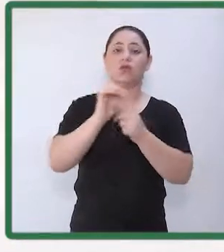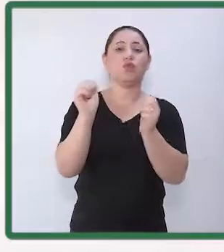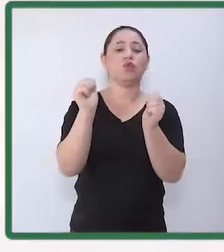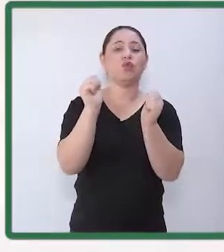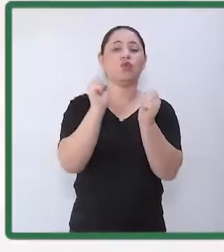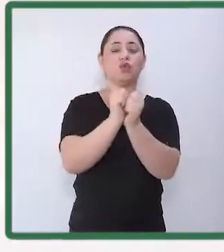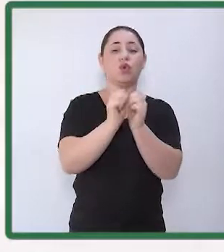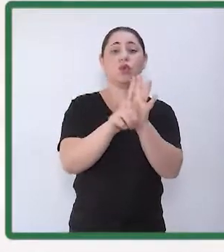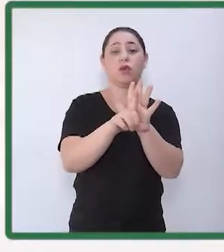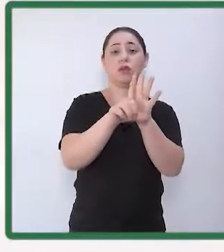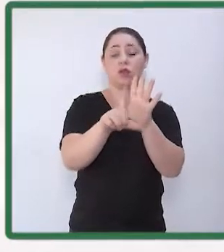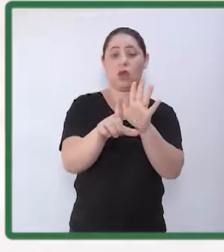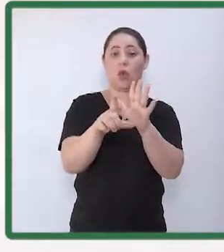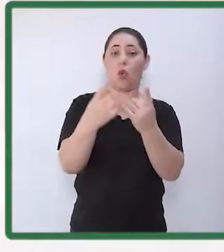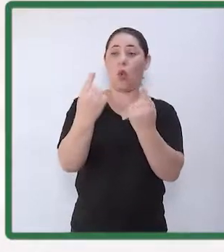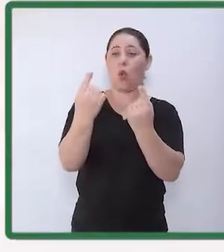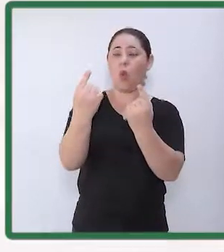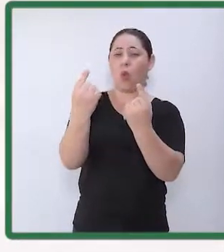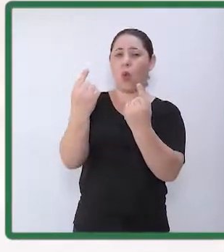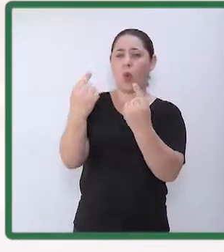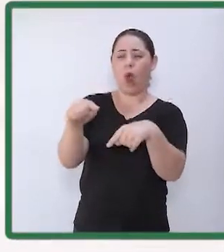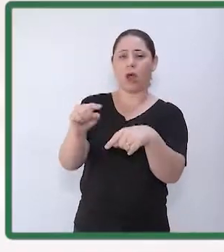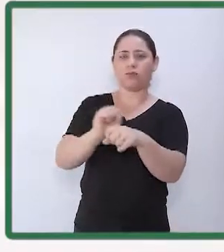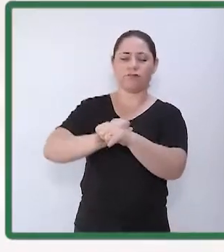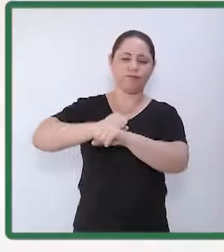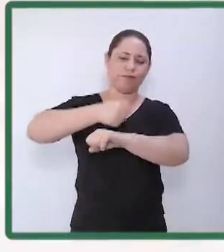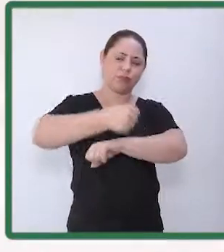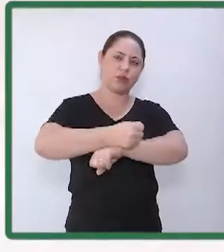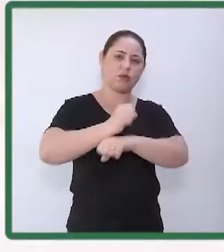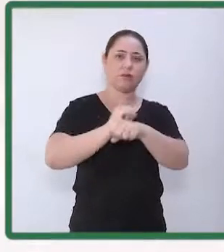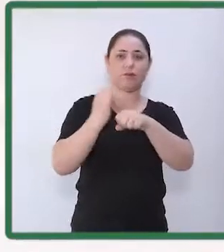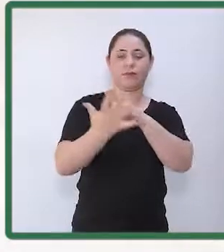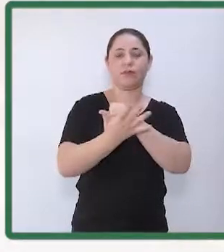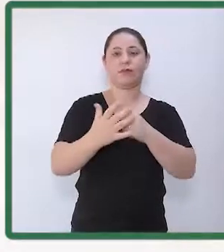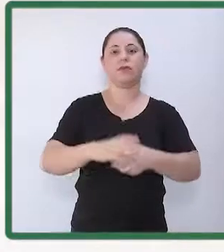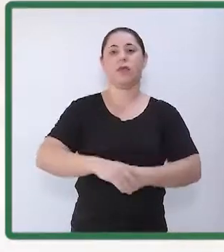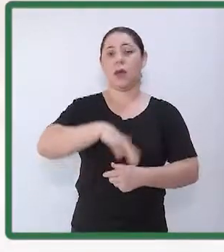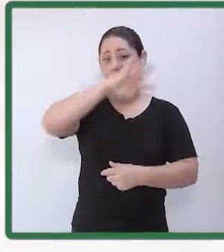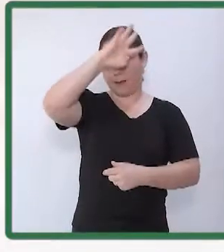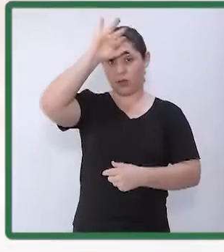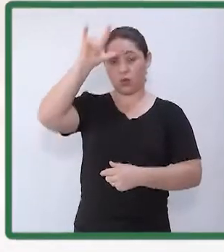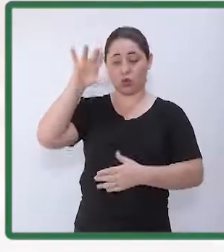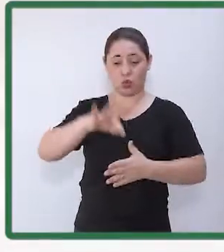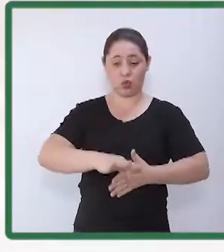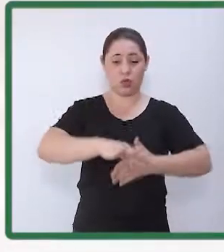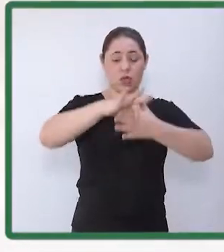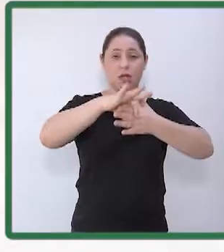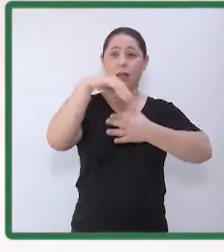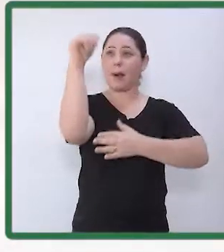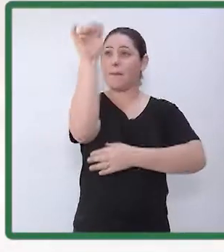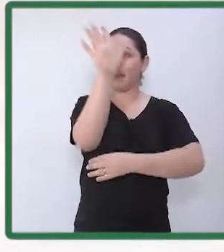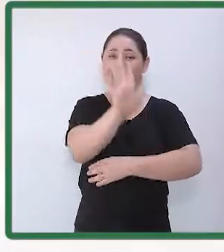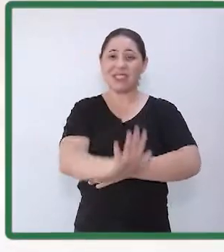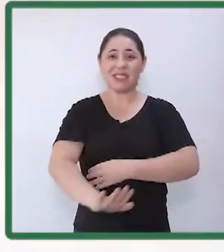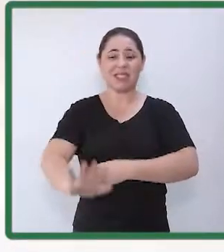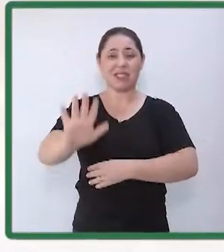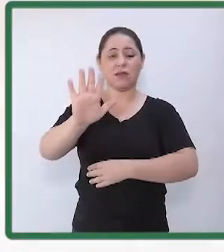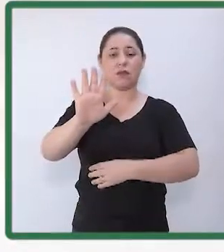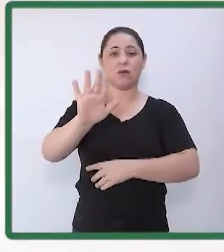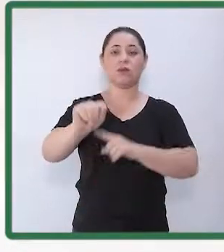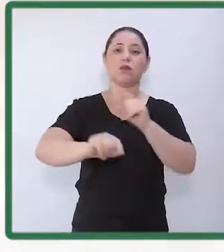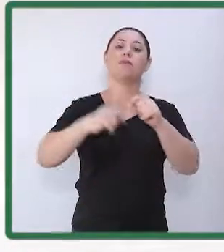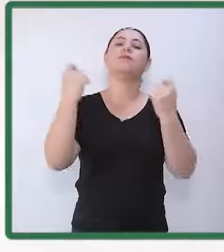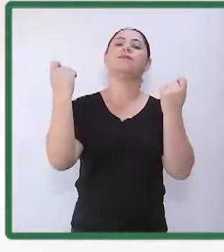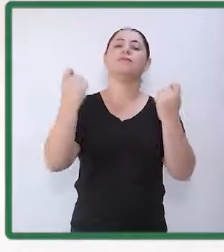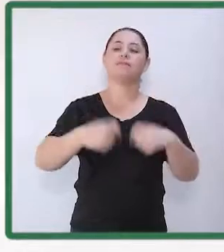Estado junto ao Legislativo no combate à pandemia. Mato Grosso do Sul foi destaque nacional, né?